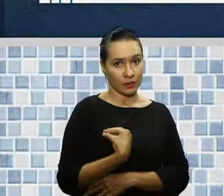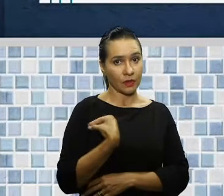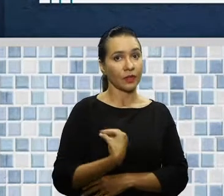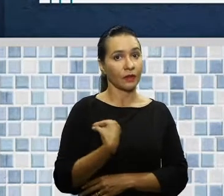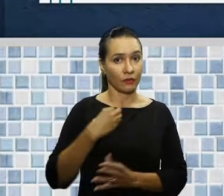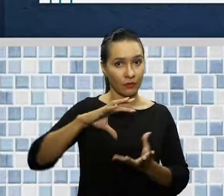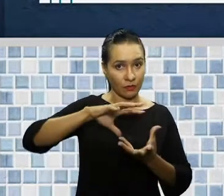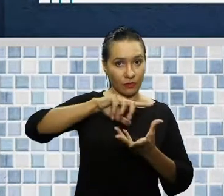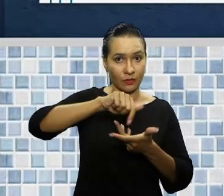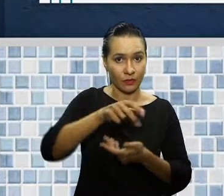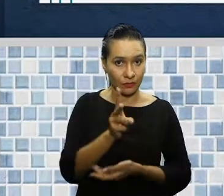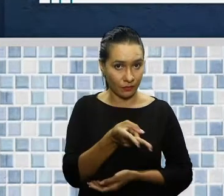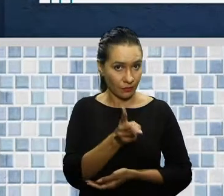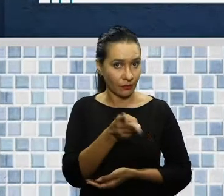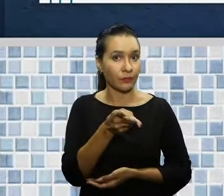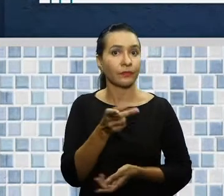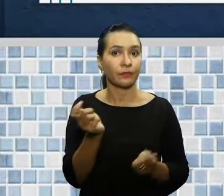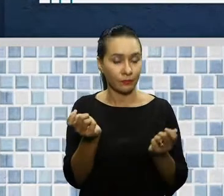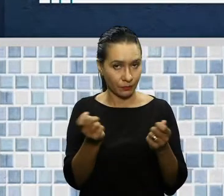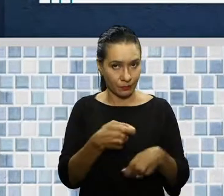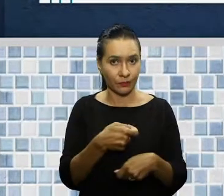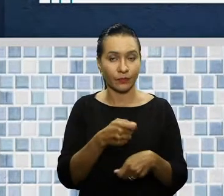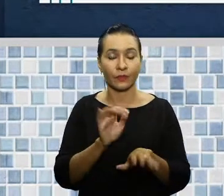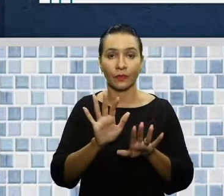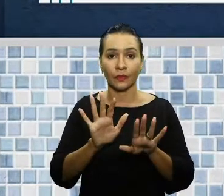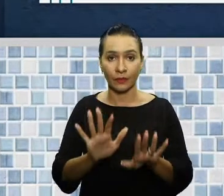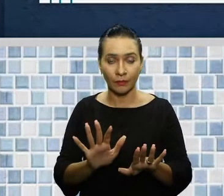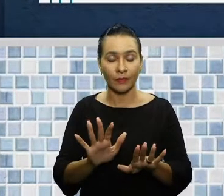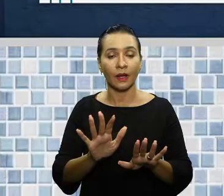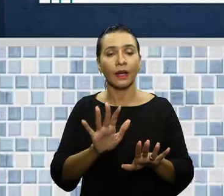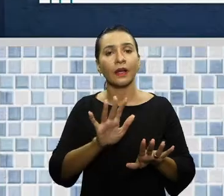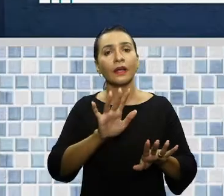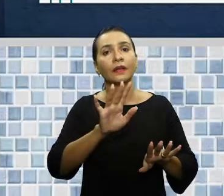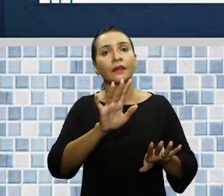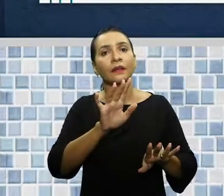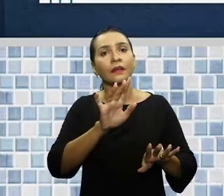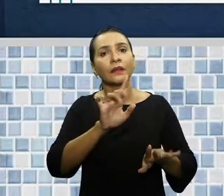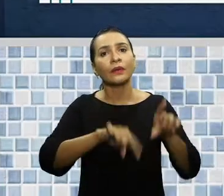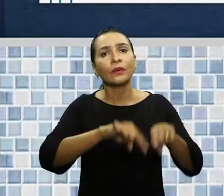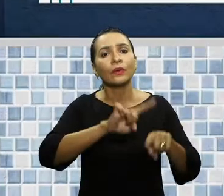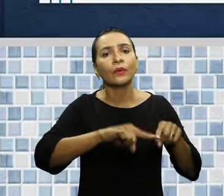Terra seja possível, né? E dentre esses recursos,